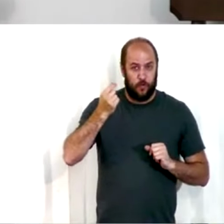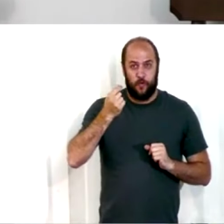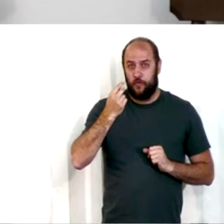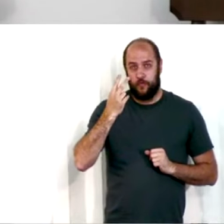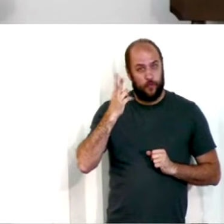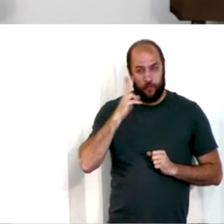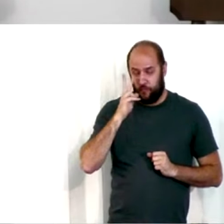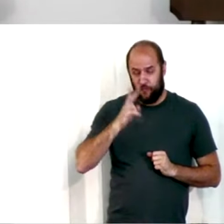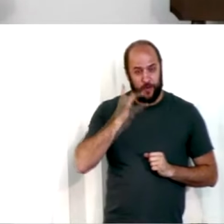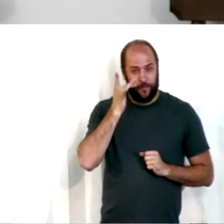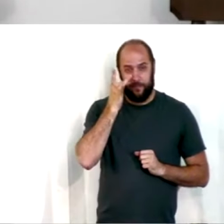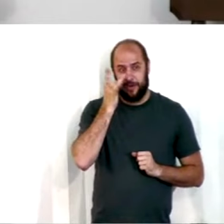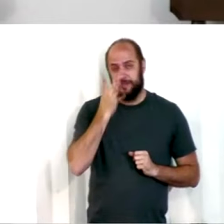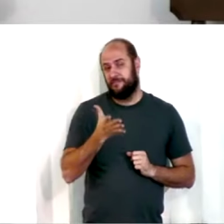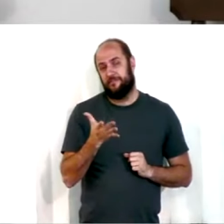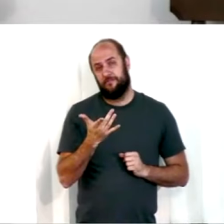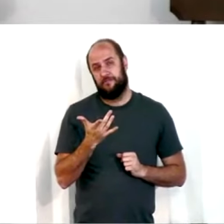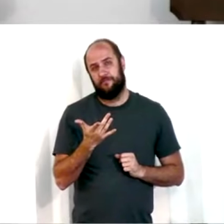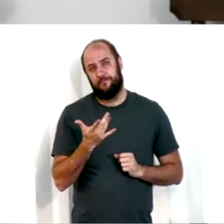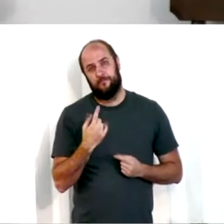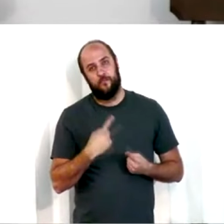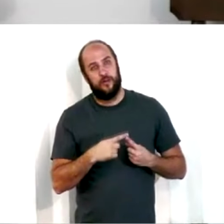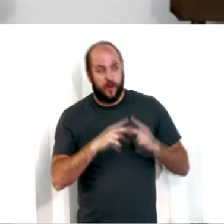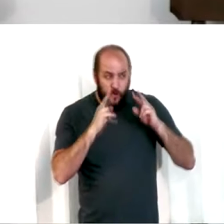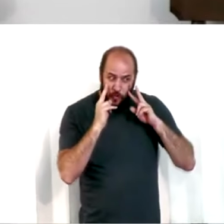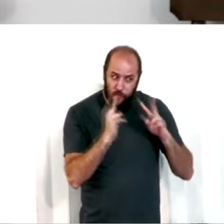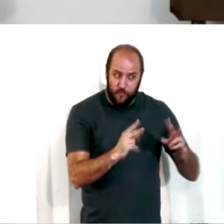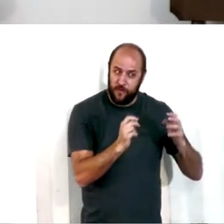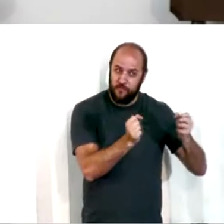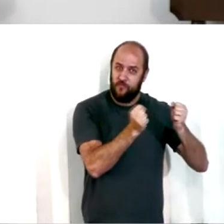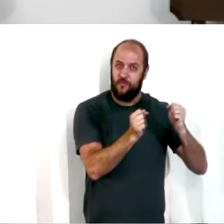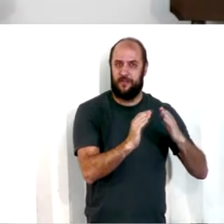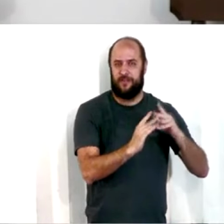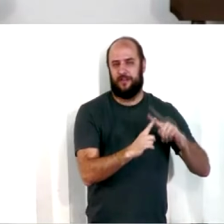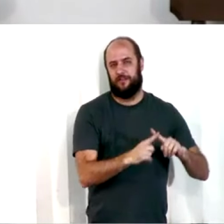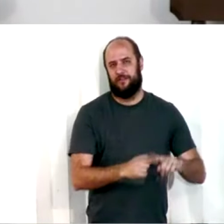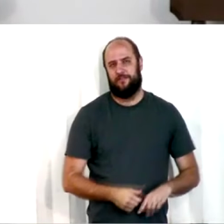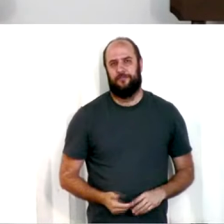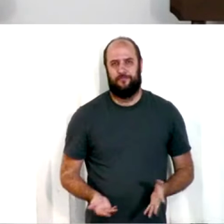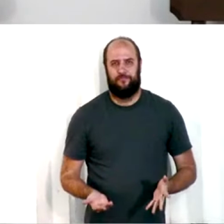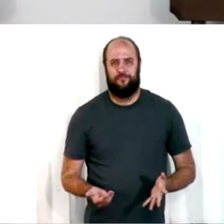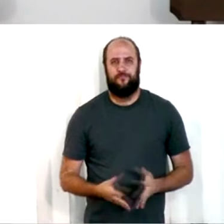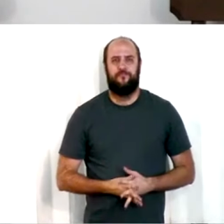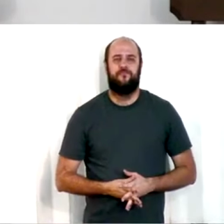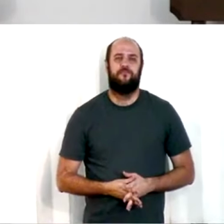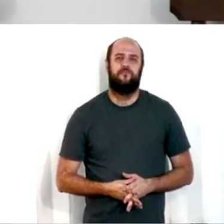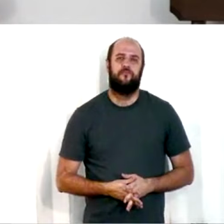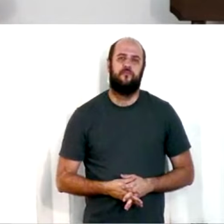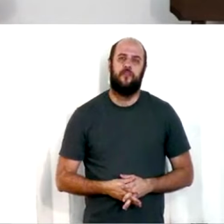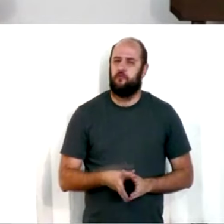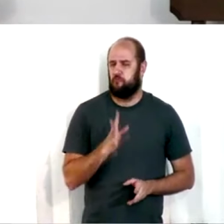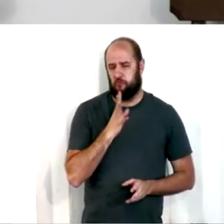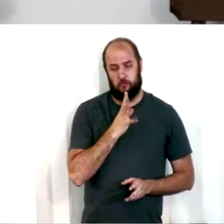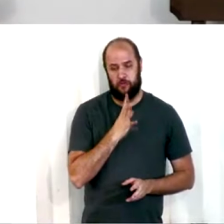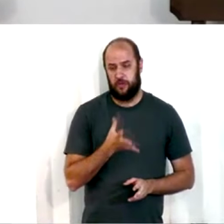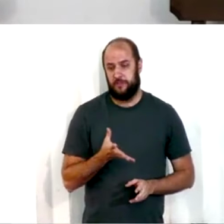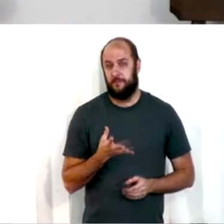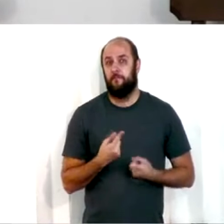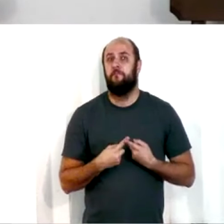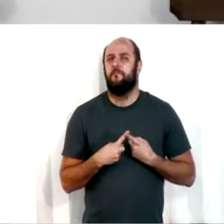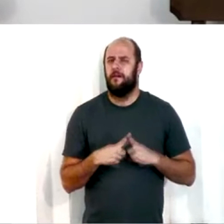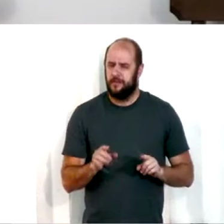face. Ele não viu a igreja de Colossos. A igreja de Colossos não havia visto os olhos de Paulo. Eles não o conheciam. Mas